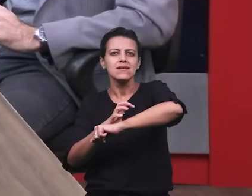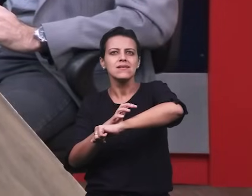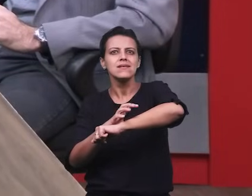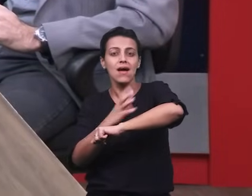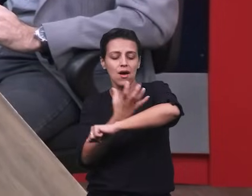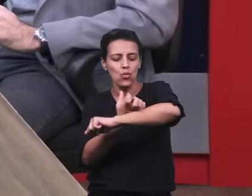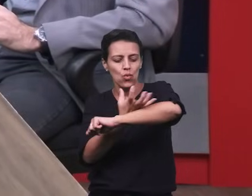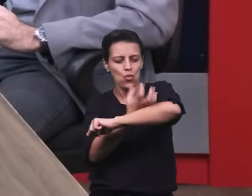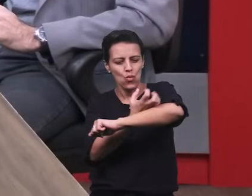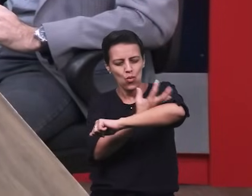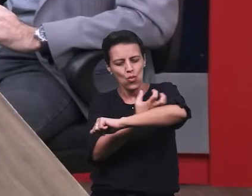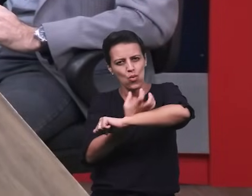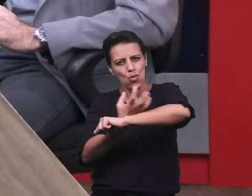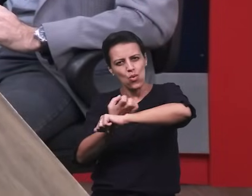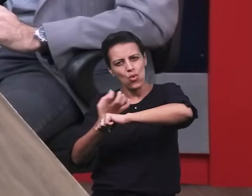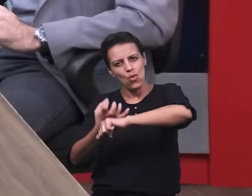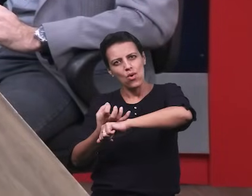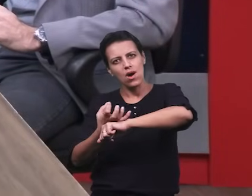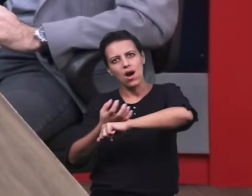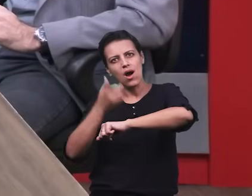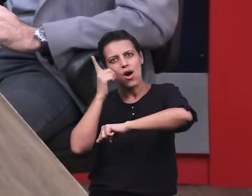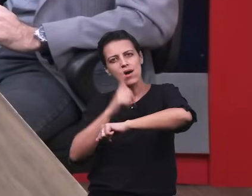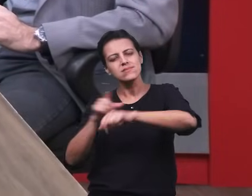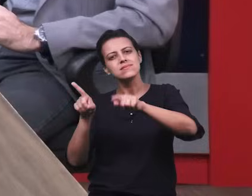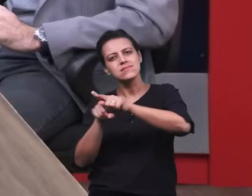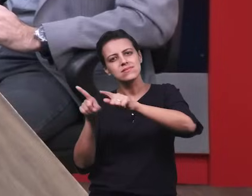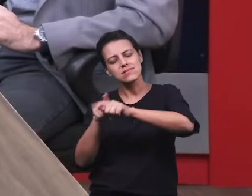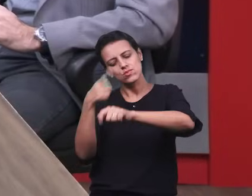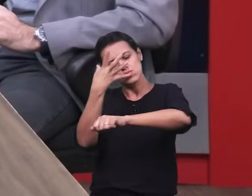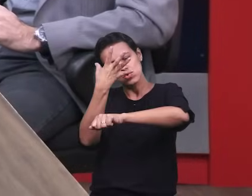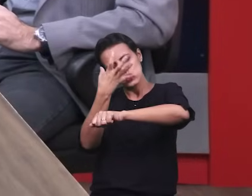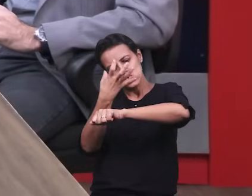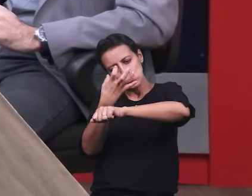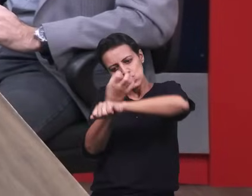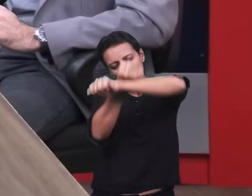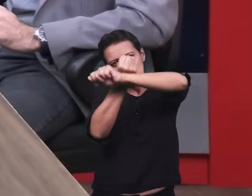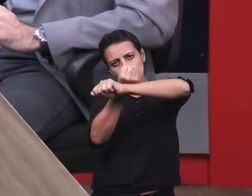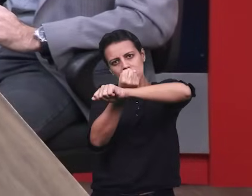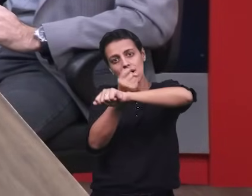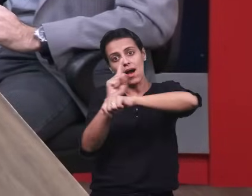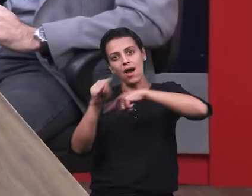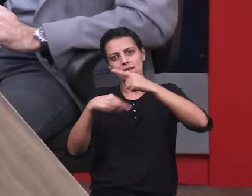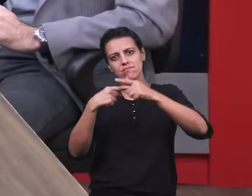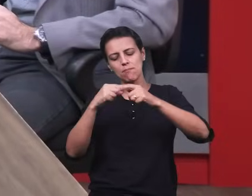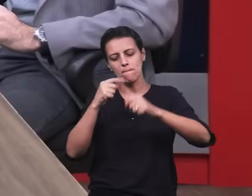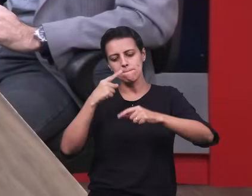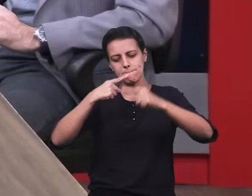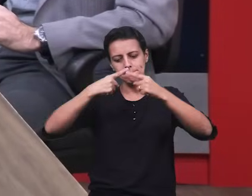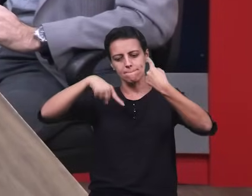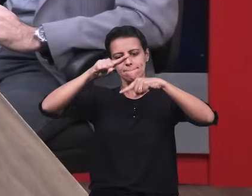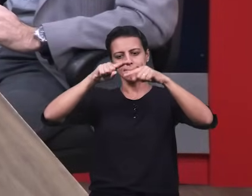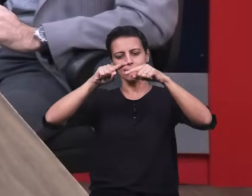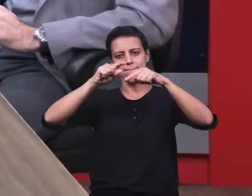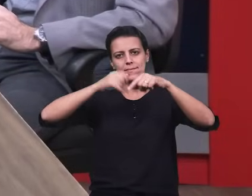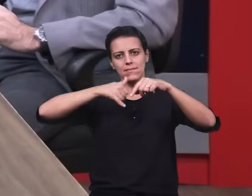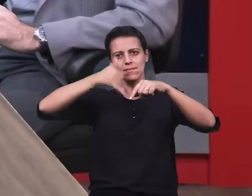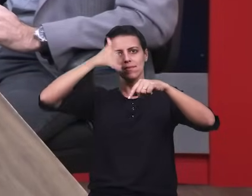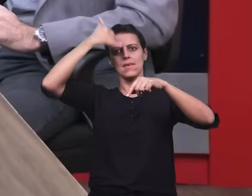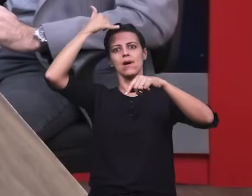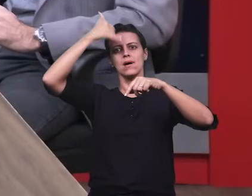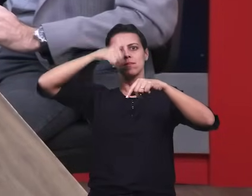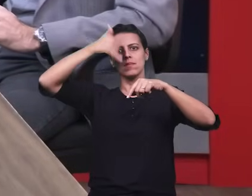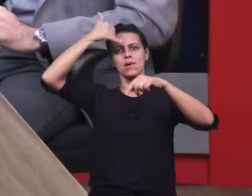essas células que são específicas também vão captar essas sensações